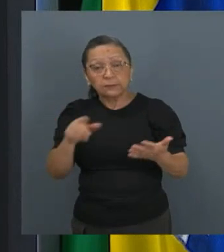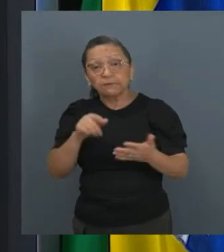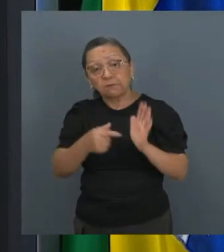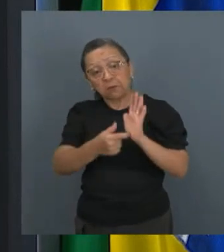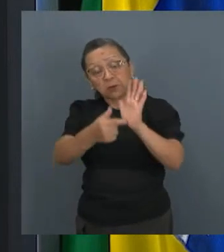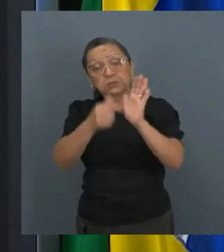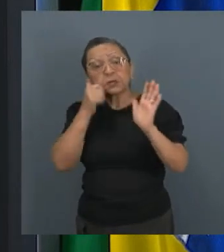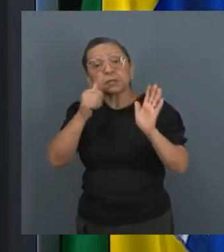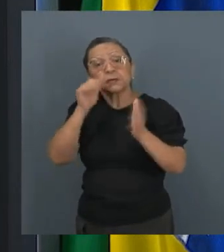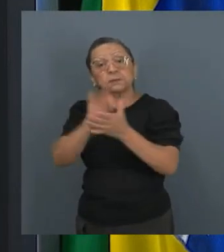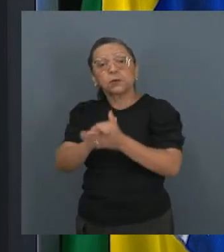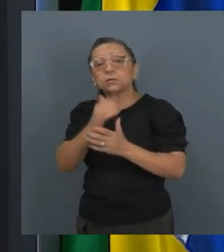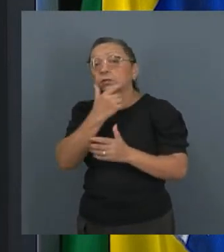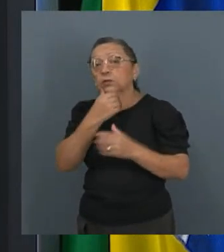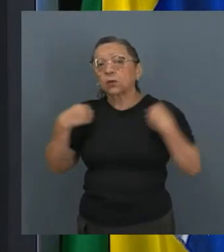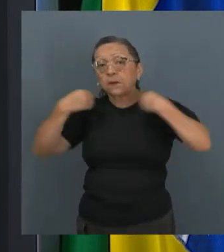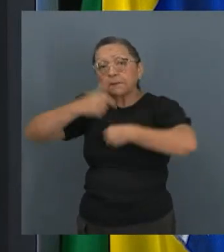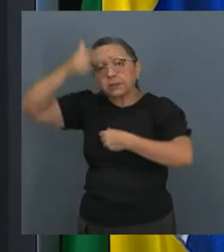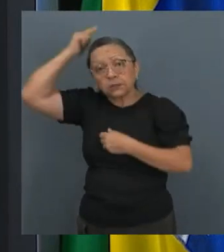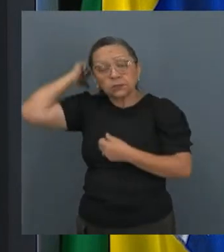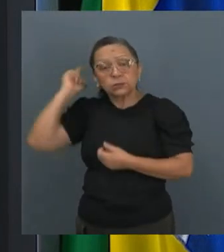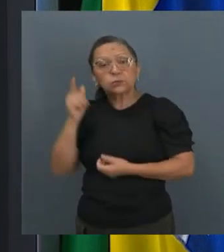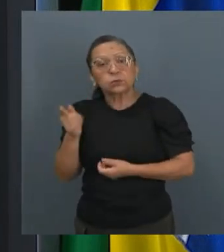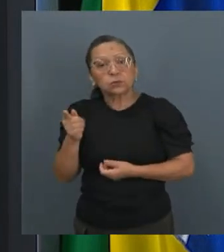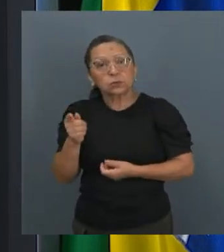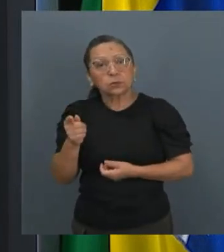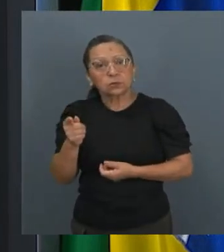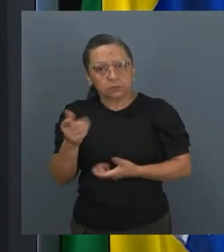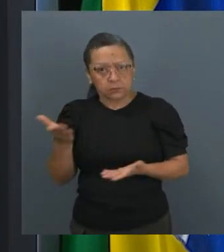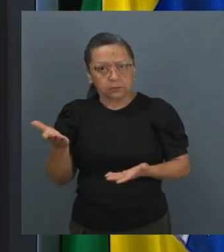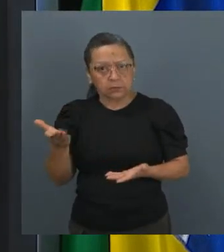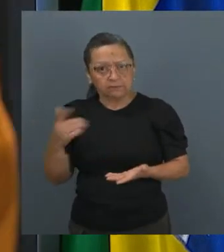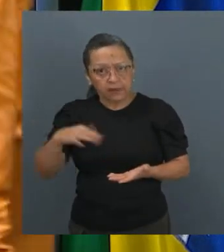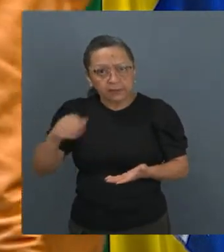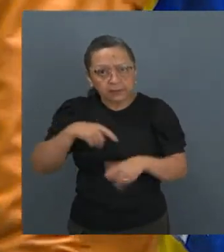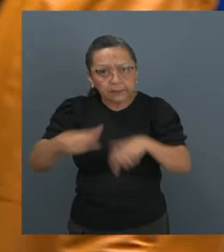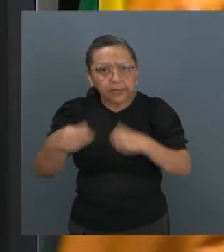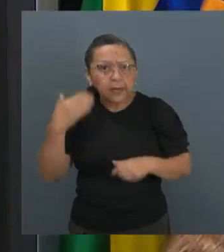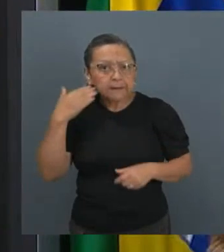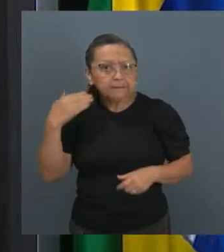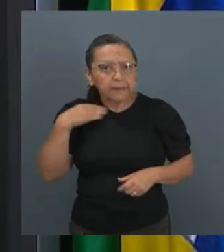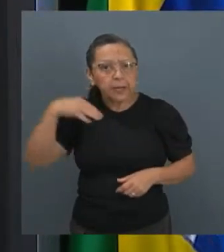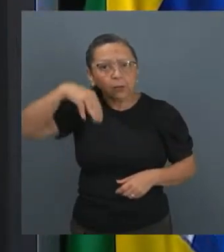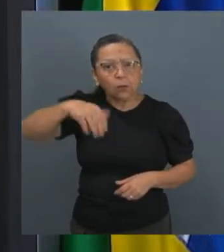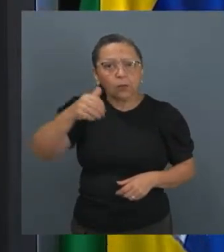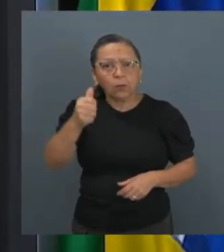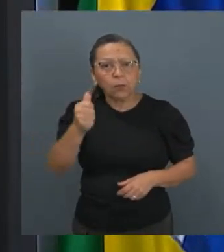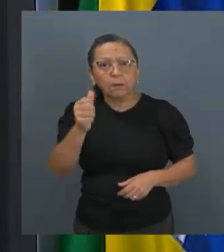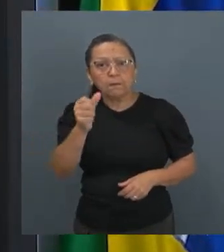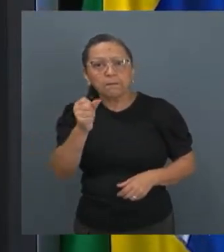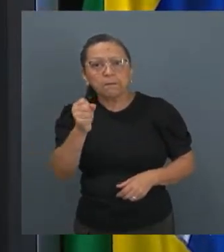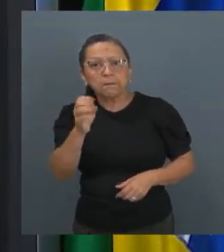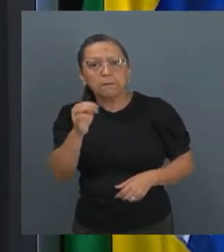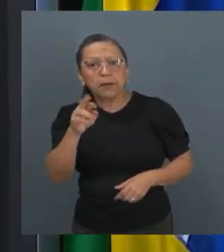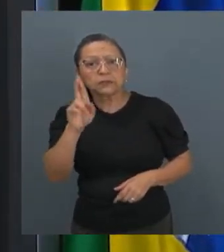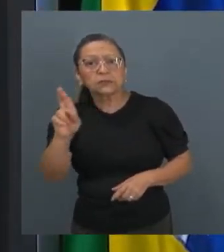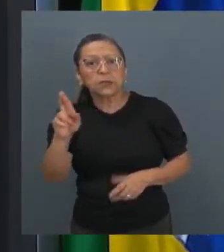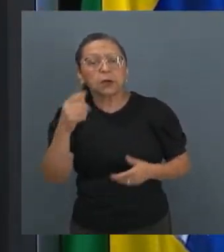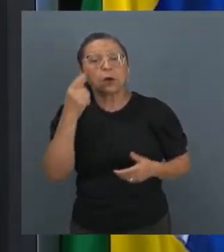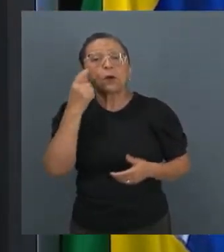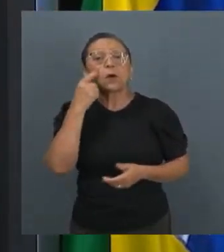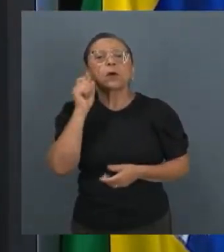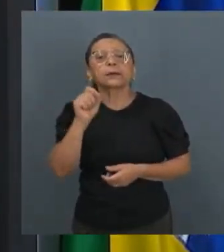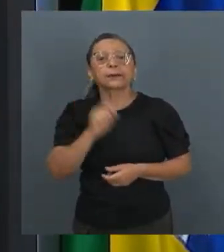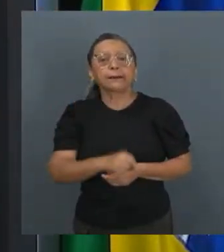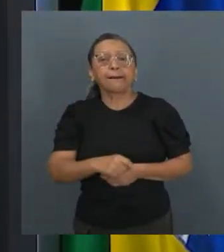de Moraes foi contratada pelo Banco Master. Saiu agora, está na mídia do Brasil. Olha só aquela decisão